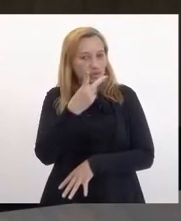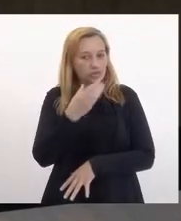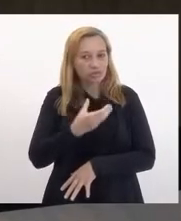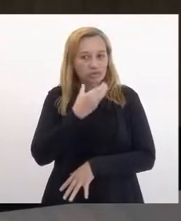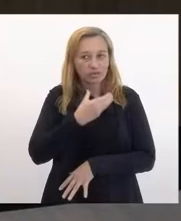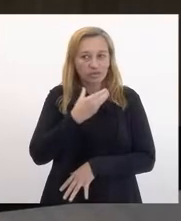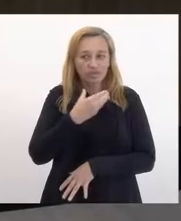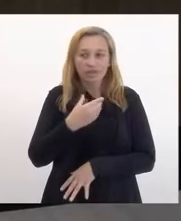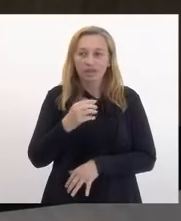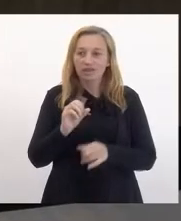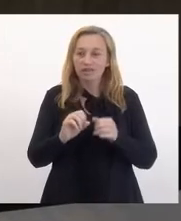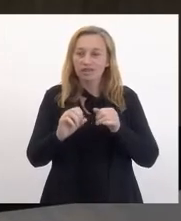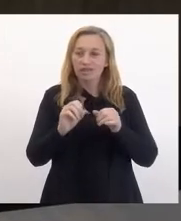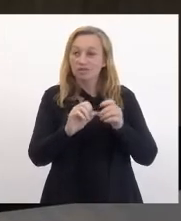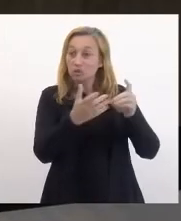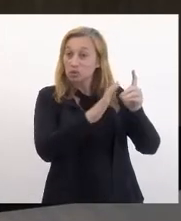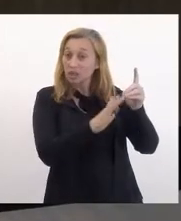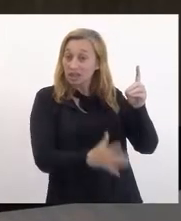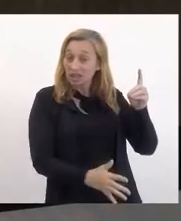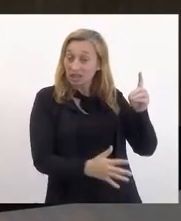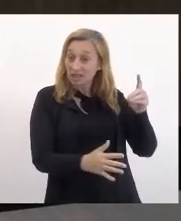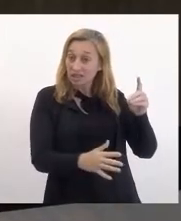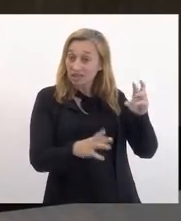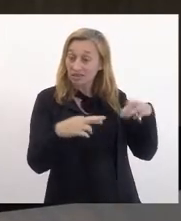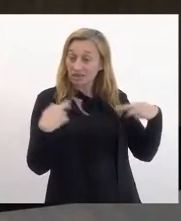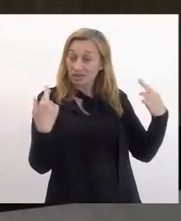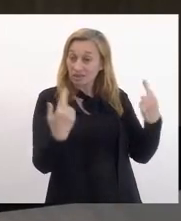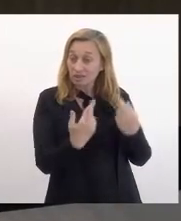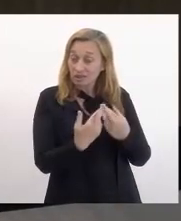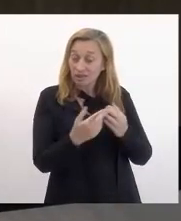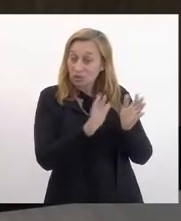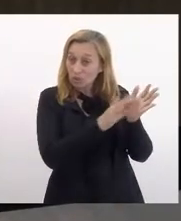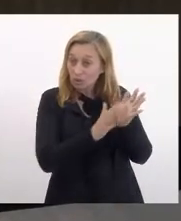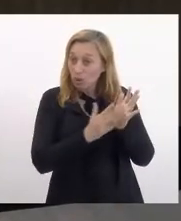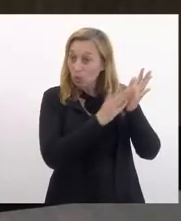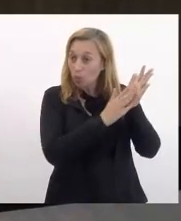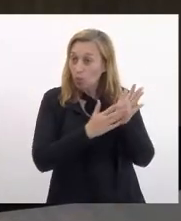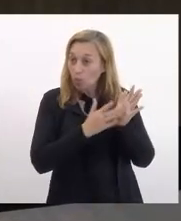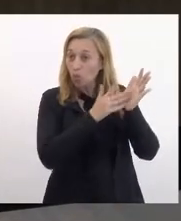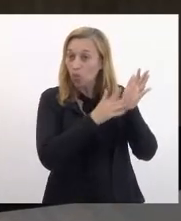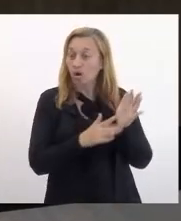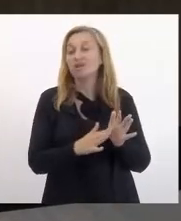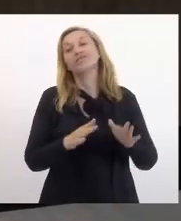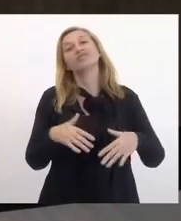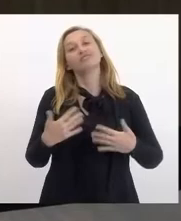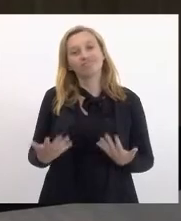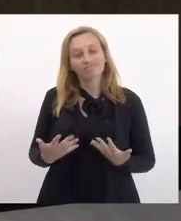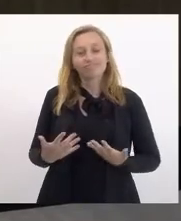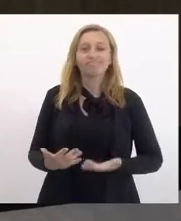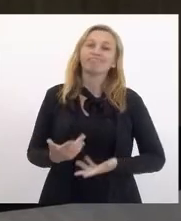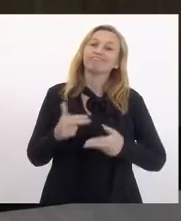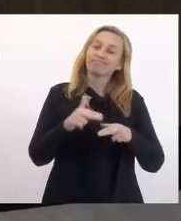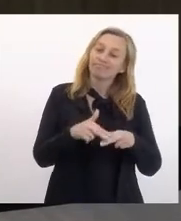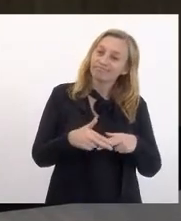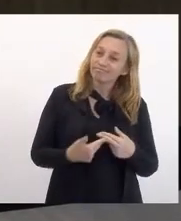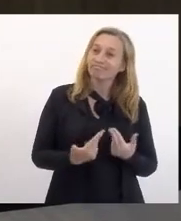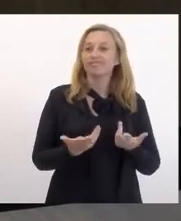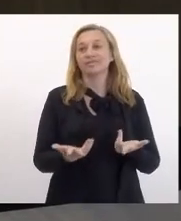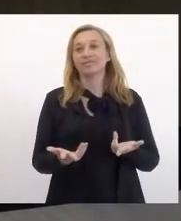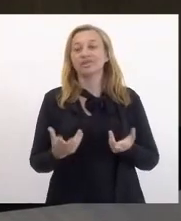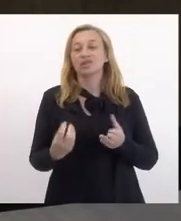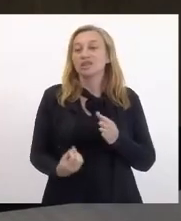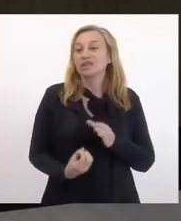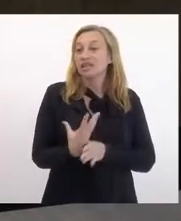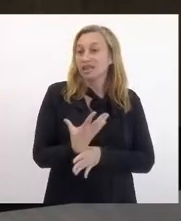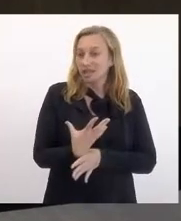fazia uma sessão solene, exatamente homenageando o samba. E é claro que, por conta disto,